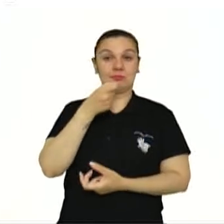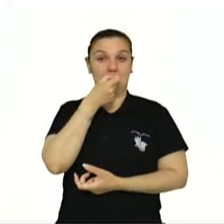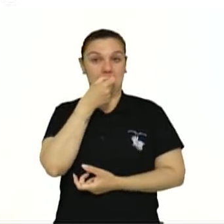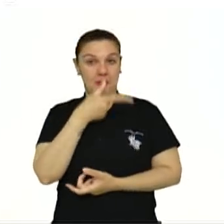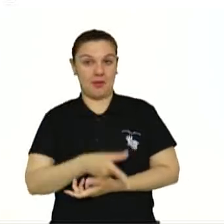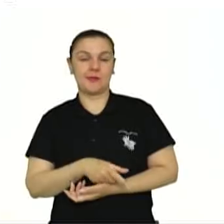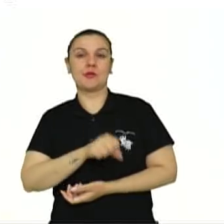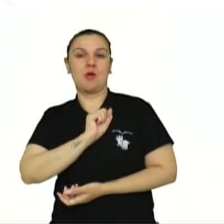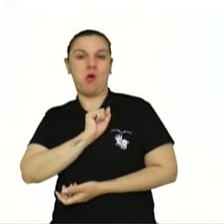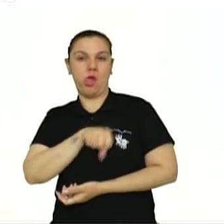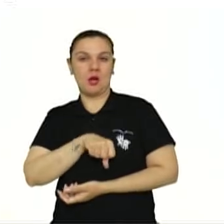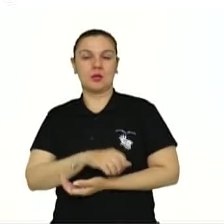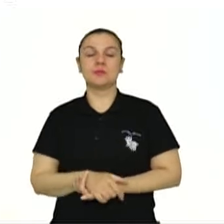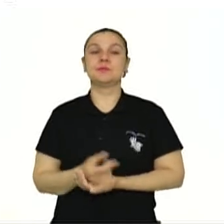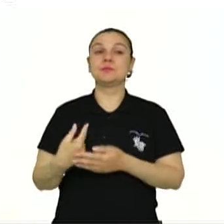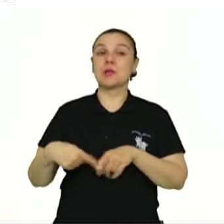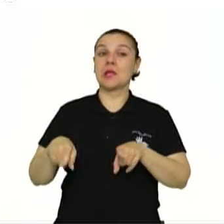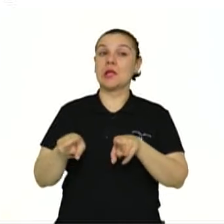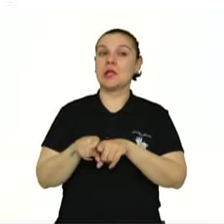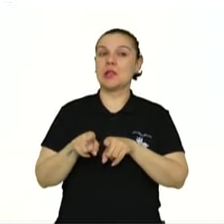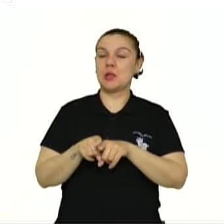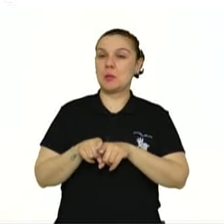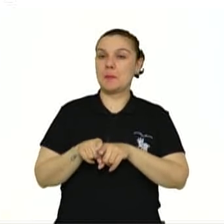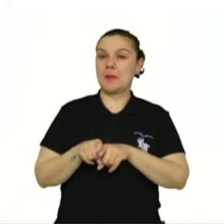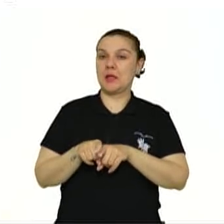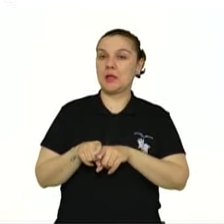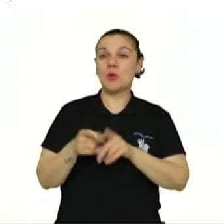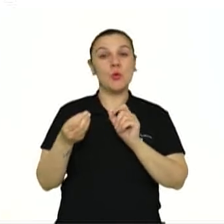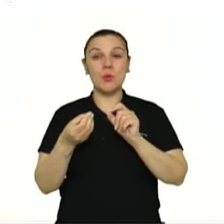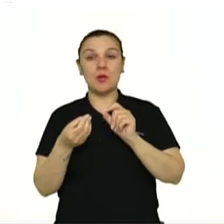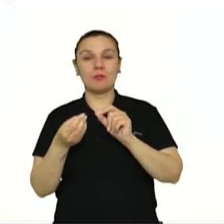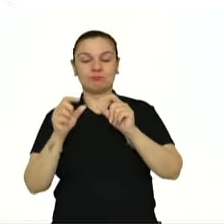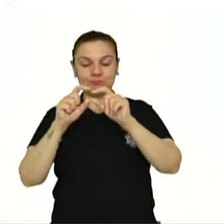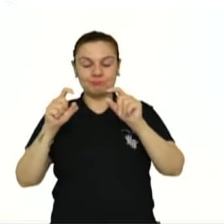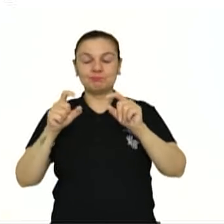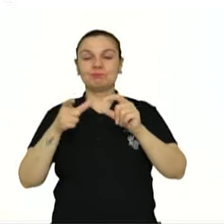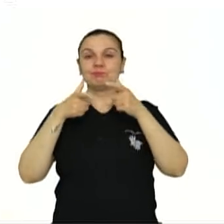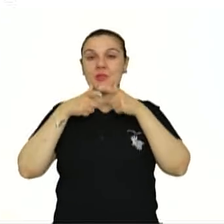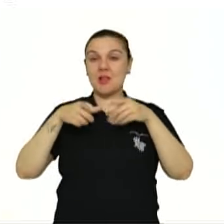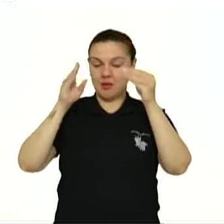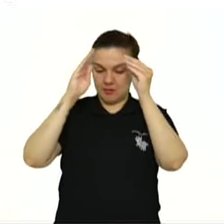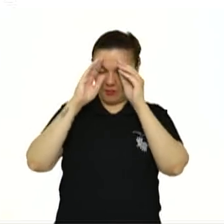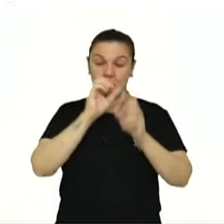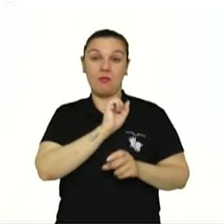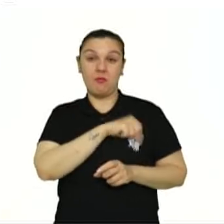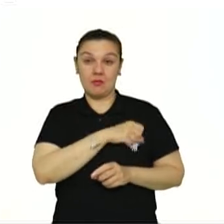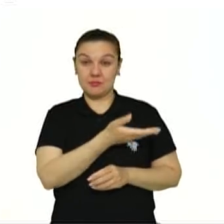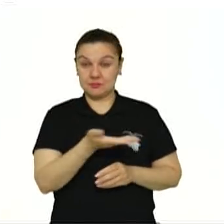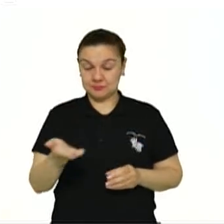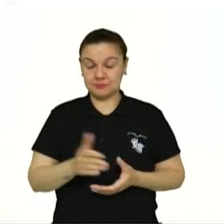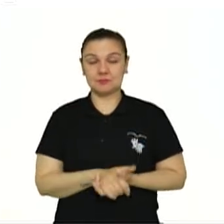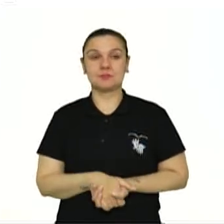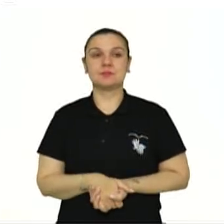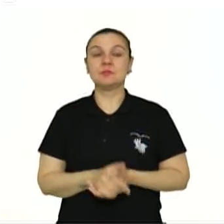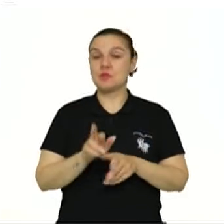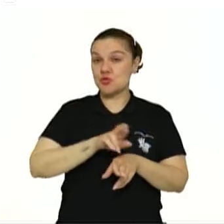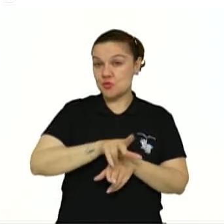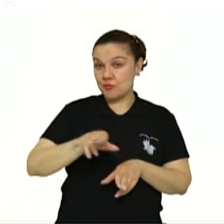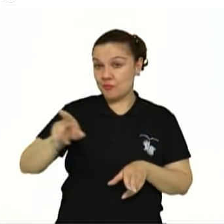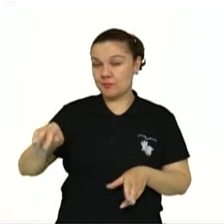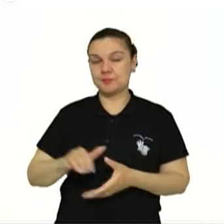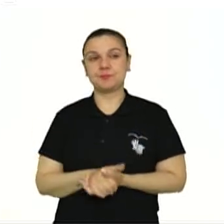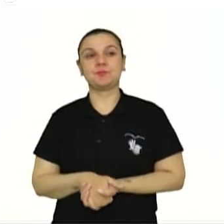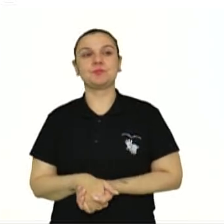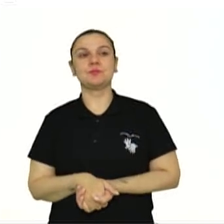humor, ironia e também de figuras de linguagem diversas, né? Ironia é uma figura de linguagem, mas também